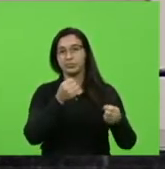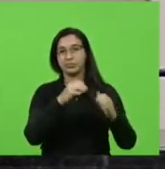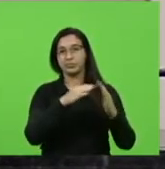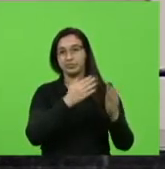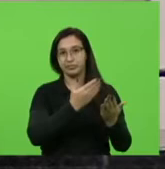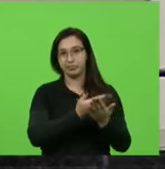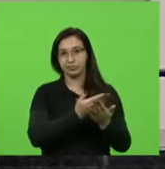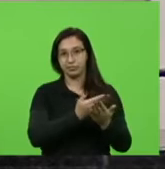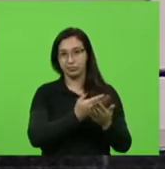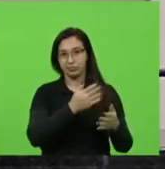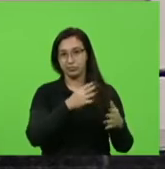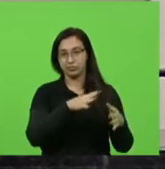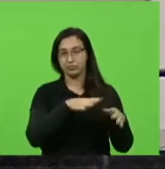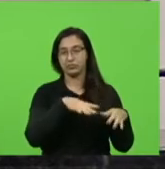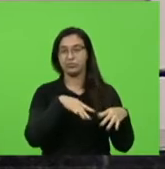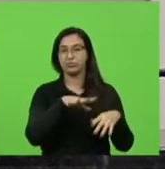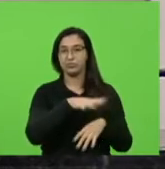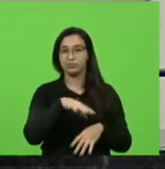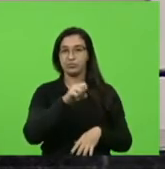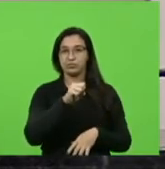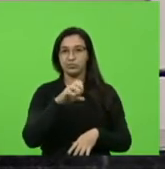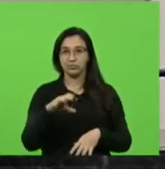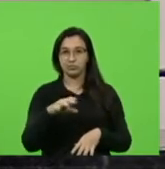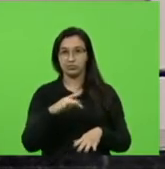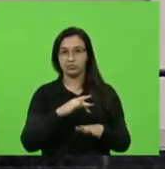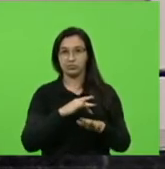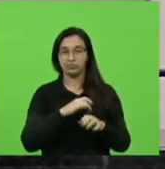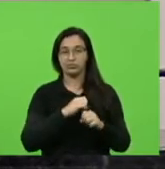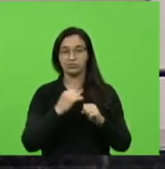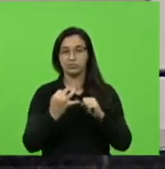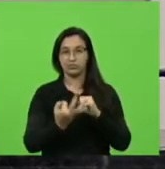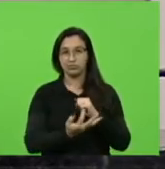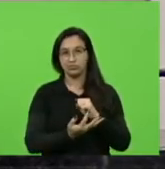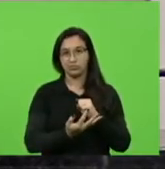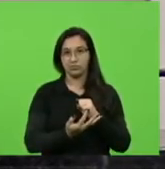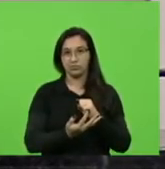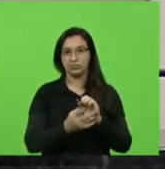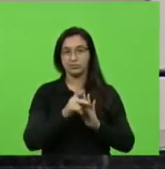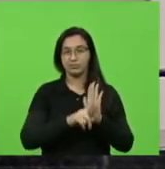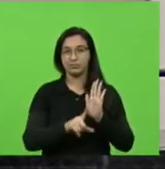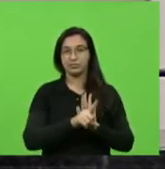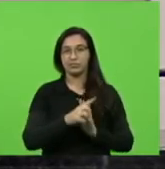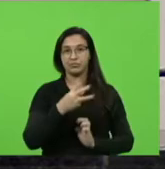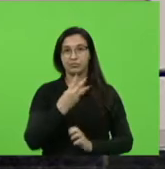Estado de Santa Catarina, em decorrência da pandemia da Covid-19. Projeto de Lei